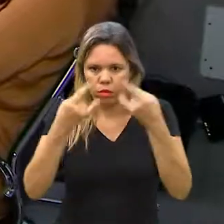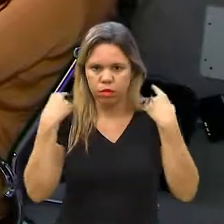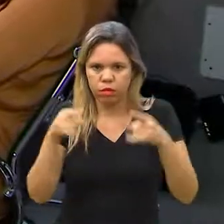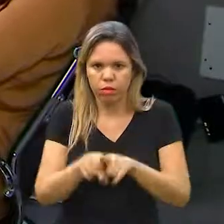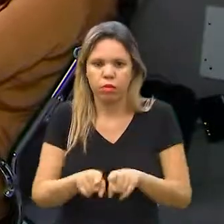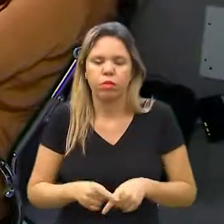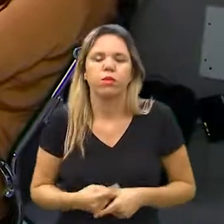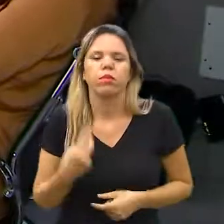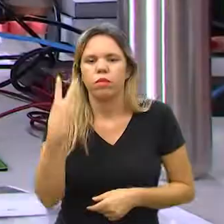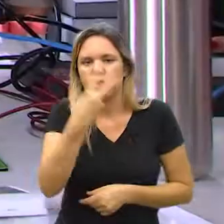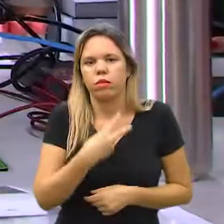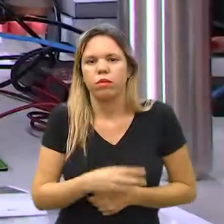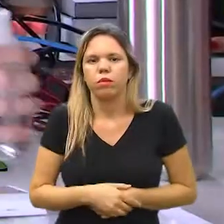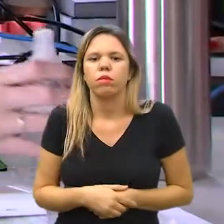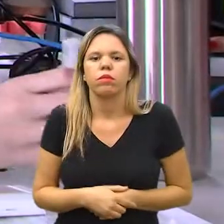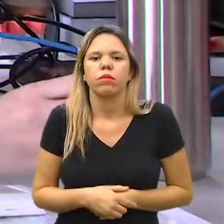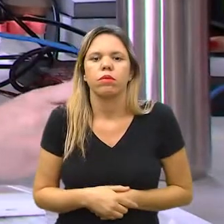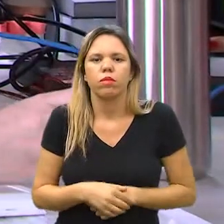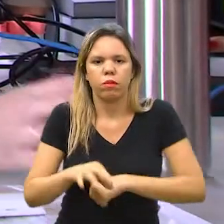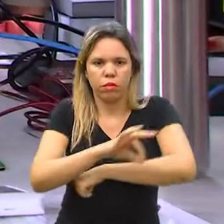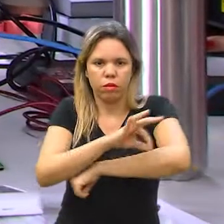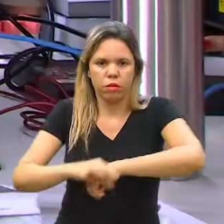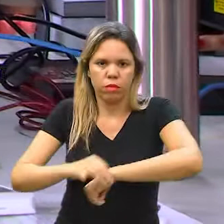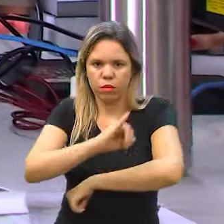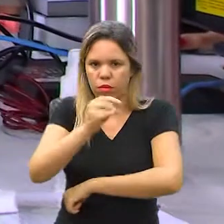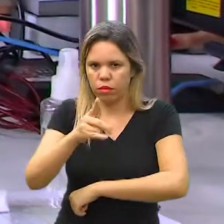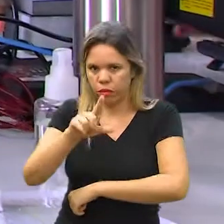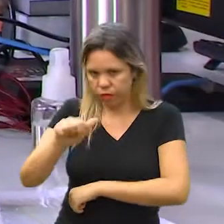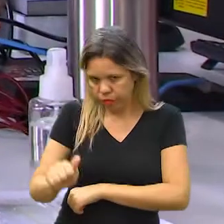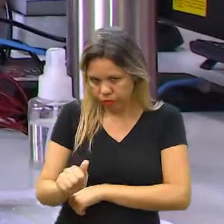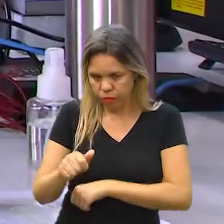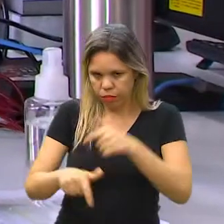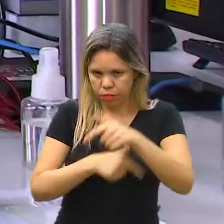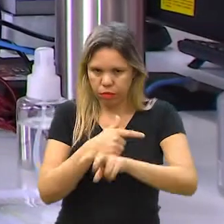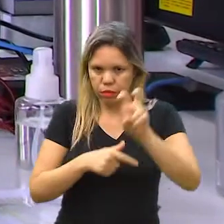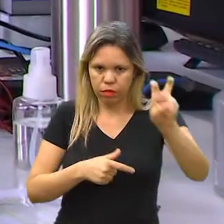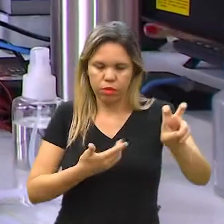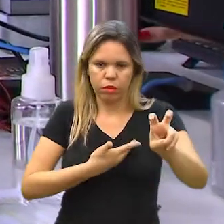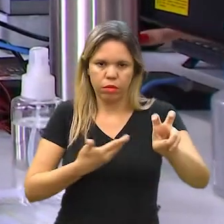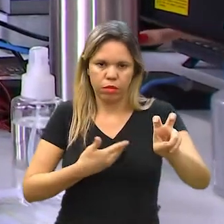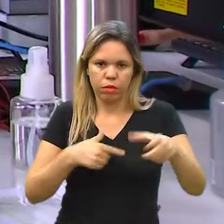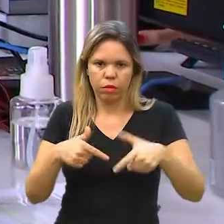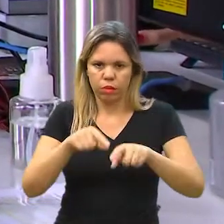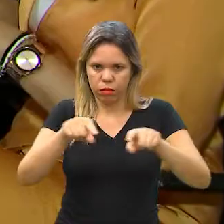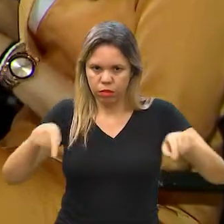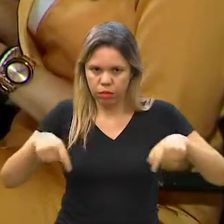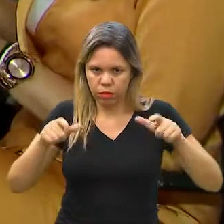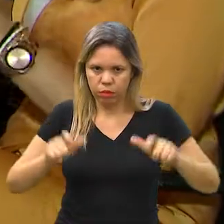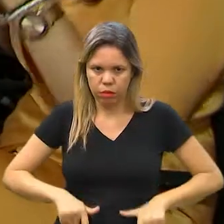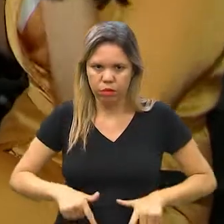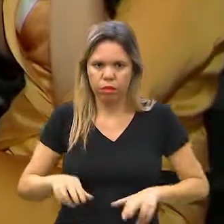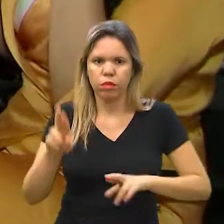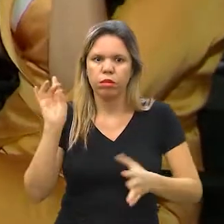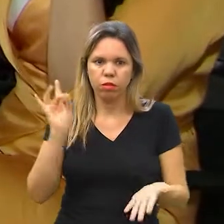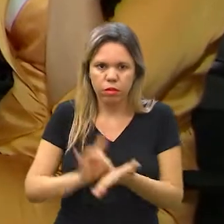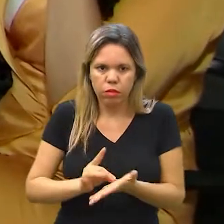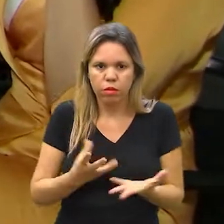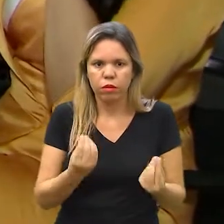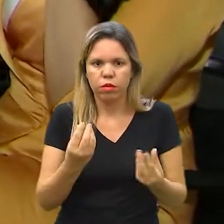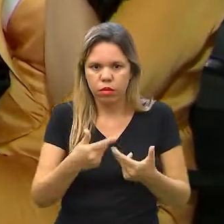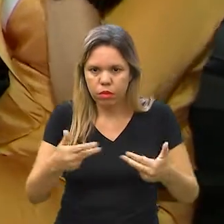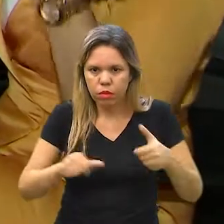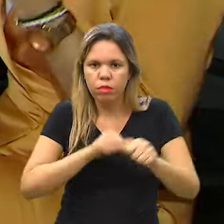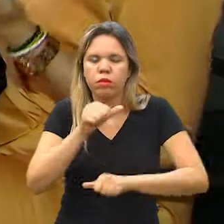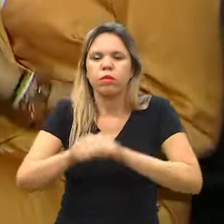máscaras também a cada duas horas a hora que ter essa Júlia trabalha com mais cinco colegas em uma sala e confirma que